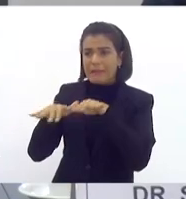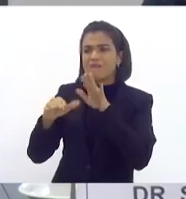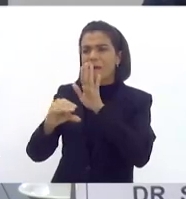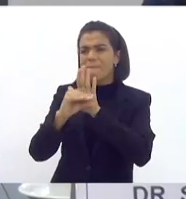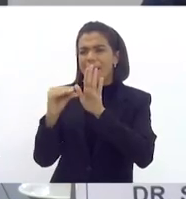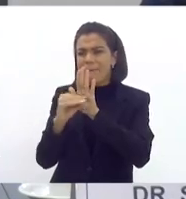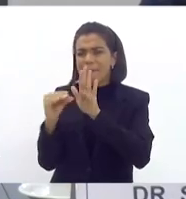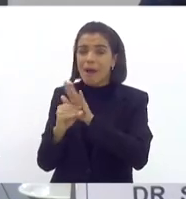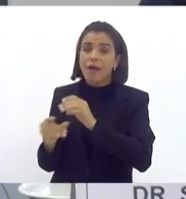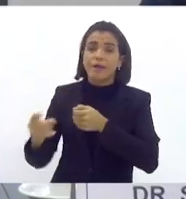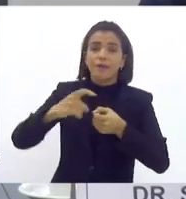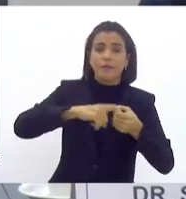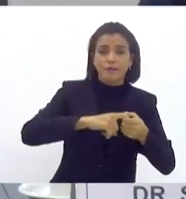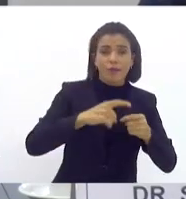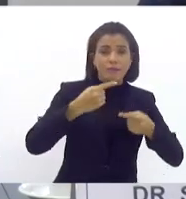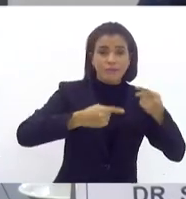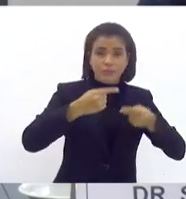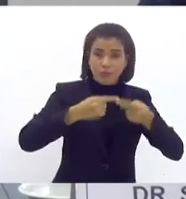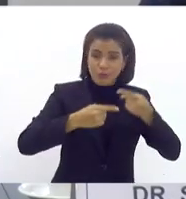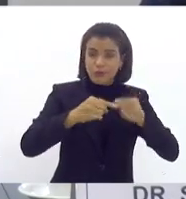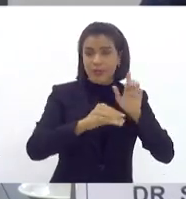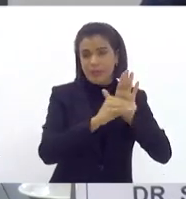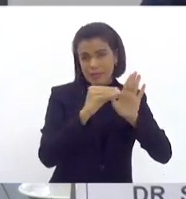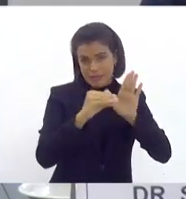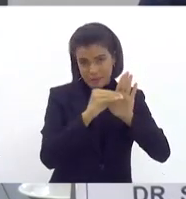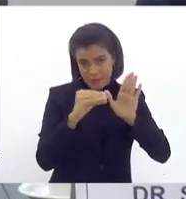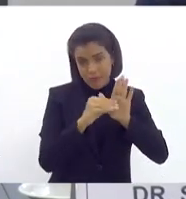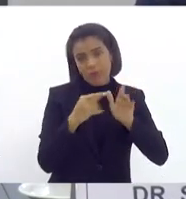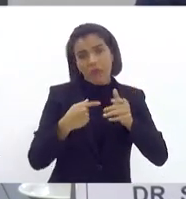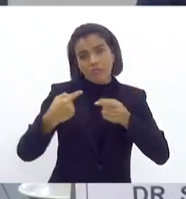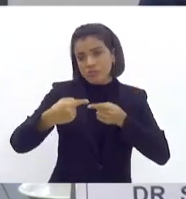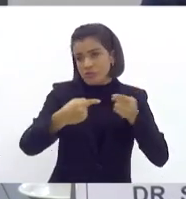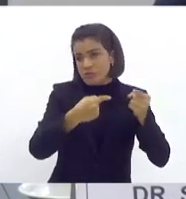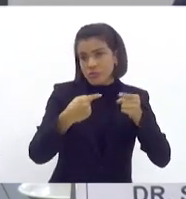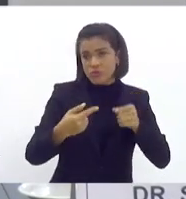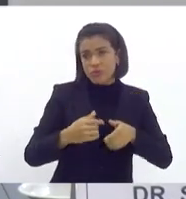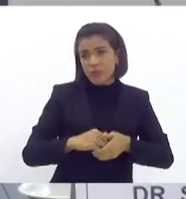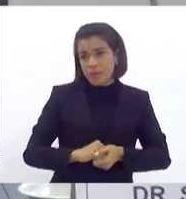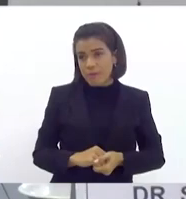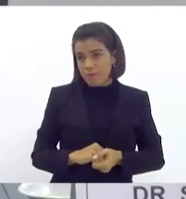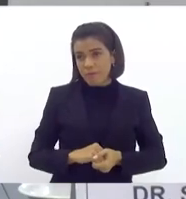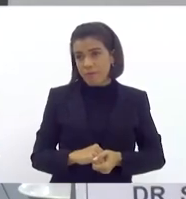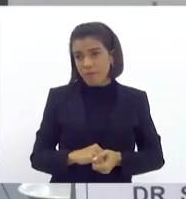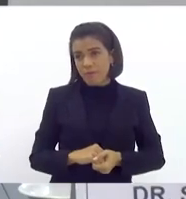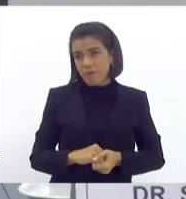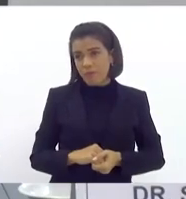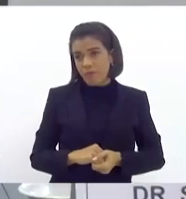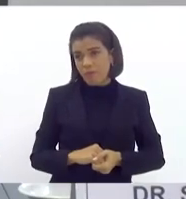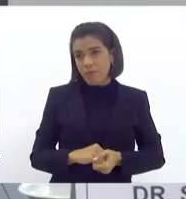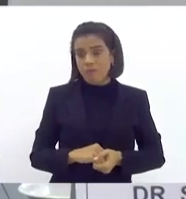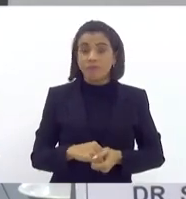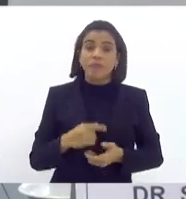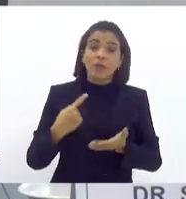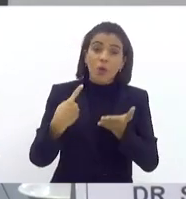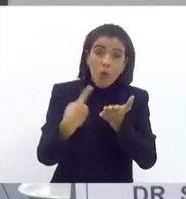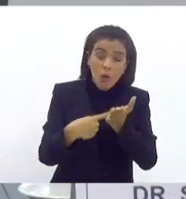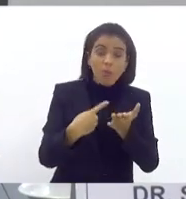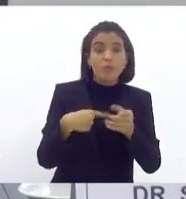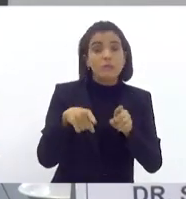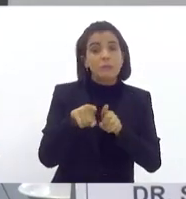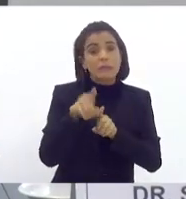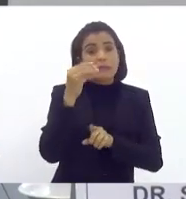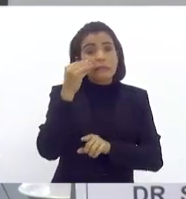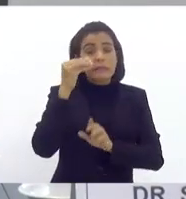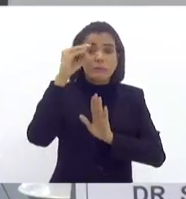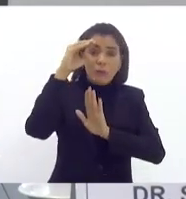e volta para a discussão das emendas. E vai ser essa discussão intensa aqui. E aí com compromisso até de reduzir a pauta,